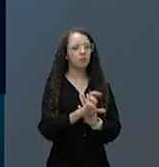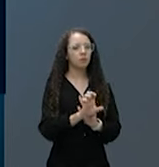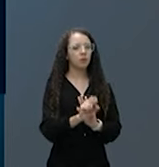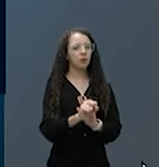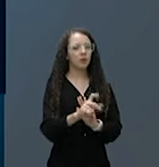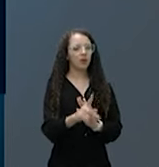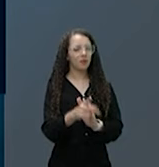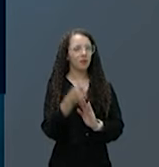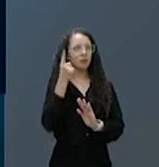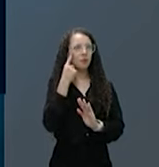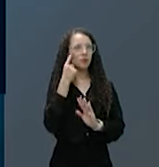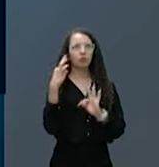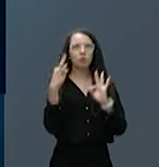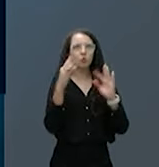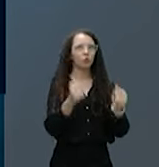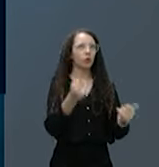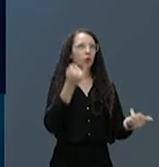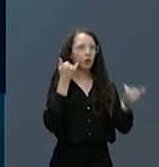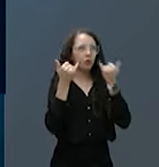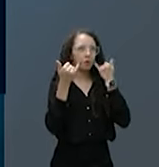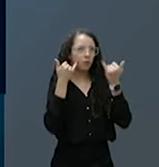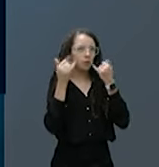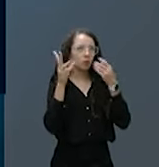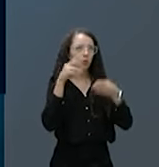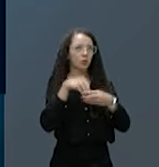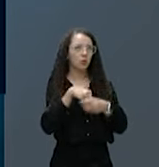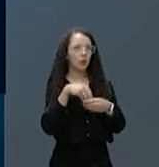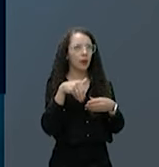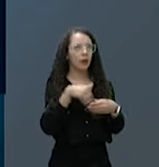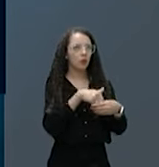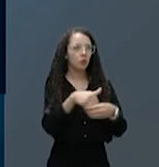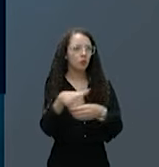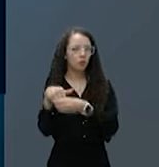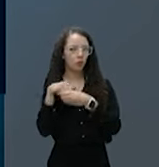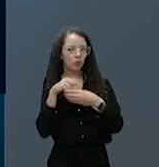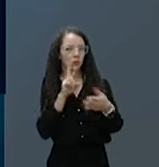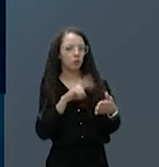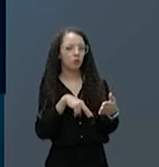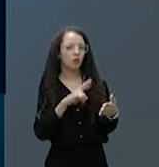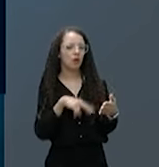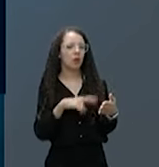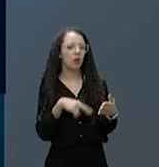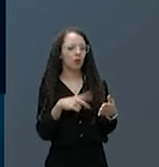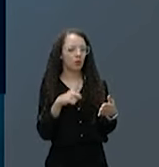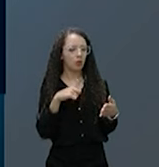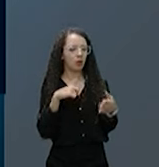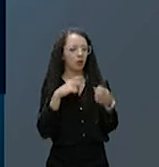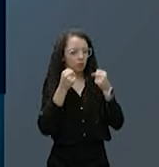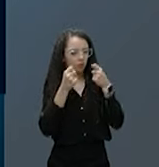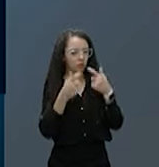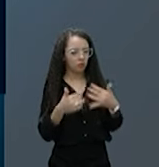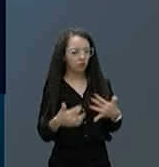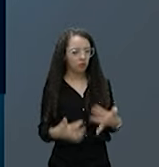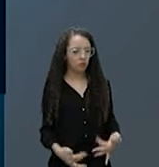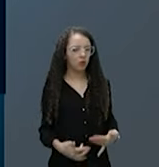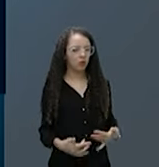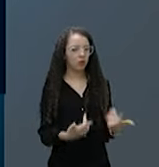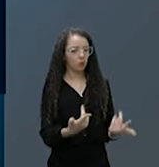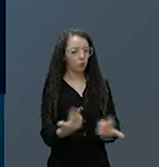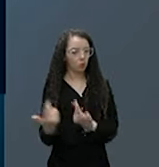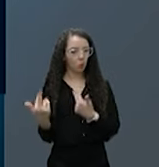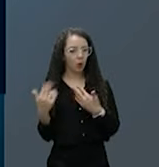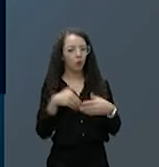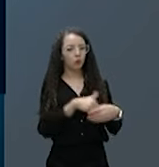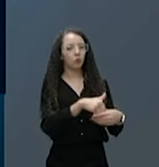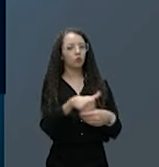todos os dados postos no voto do eminente relator, eles estão descritos no voto do ministro Raul